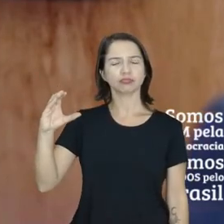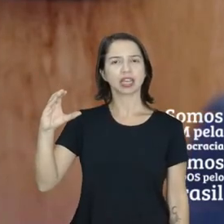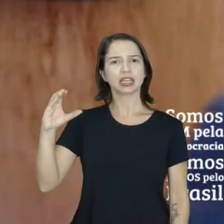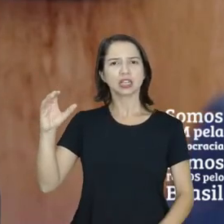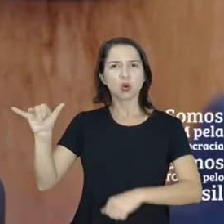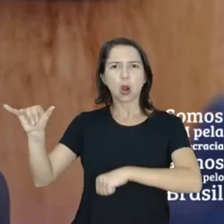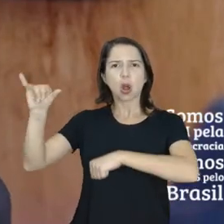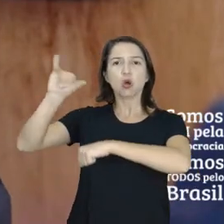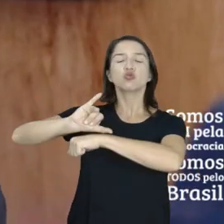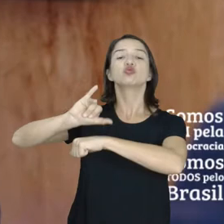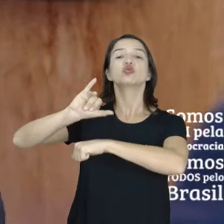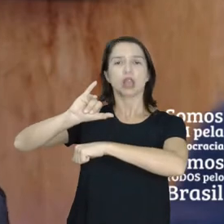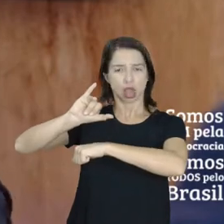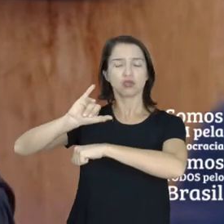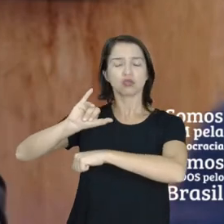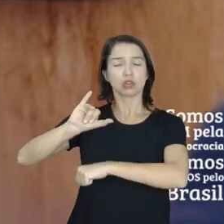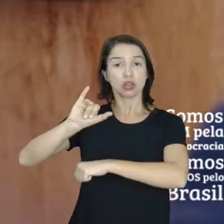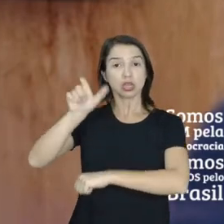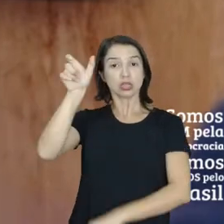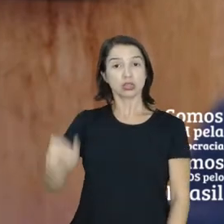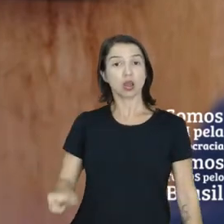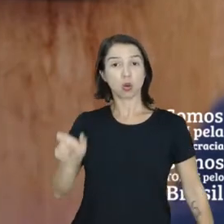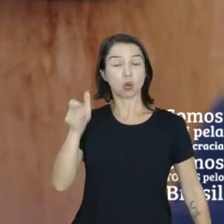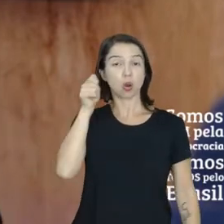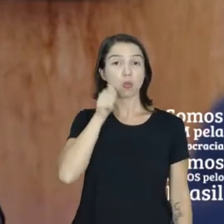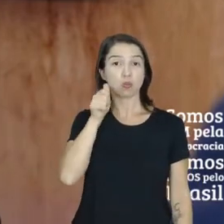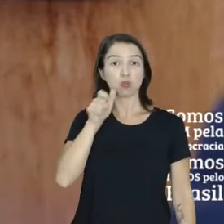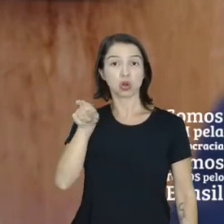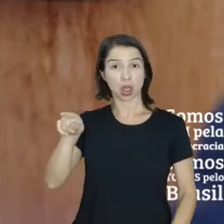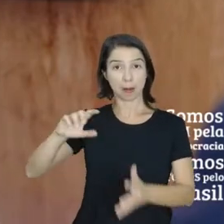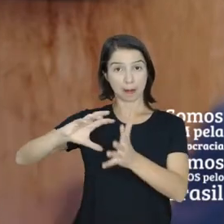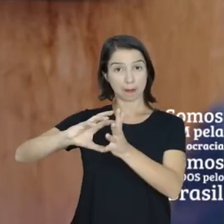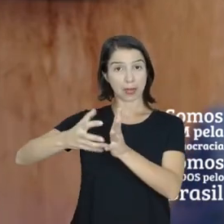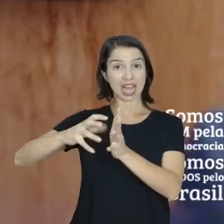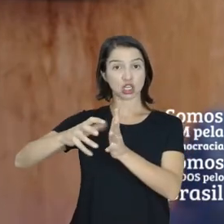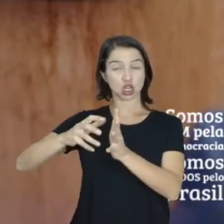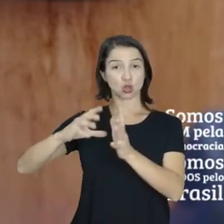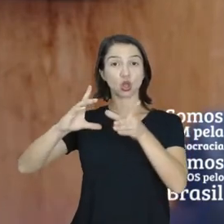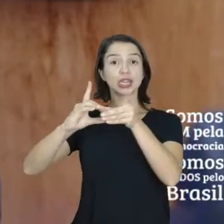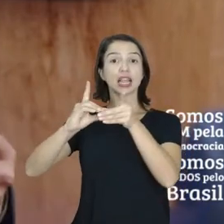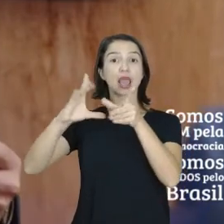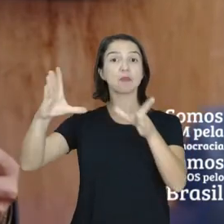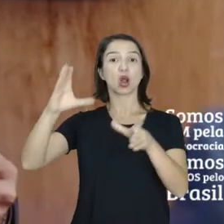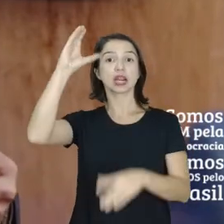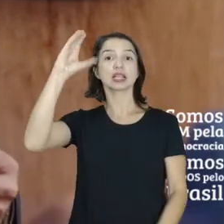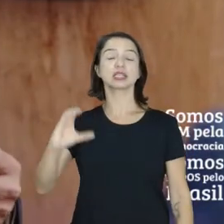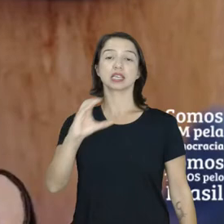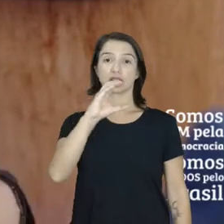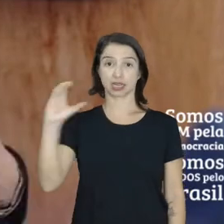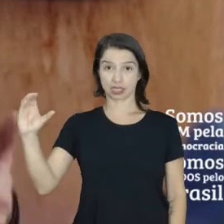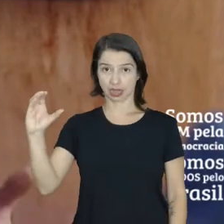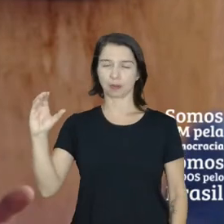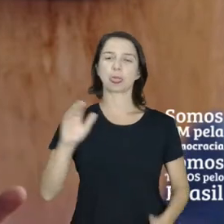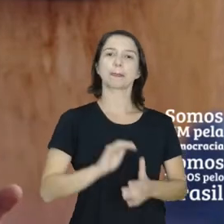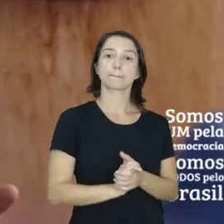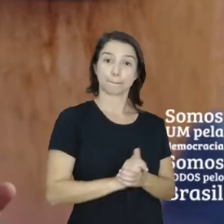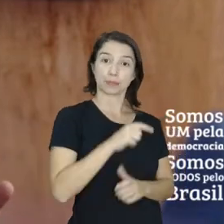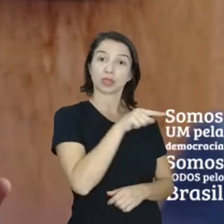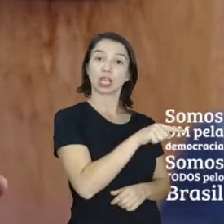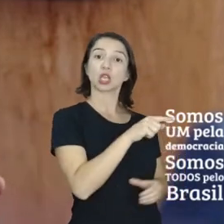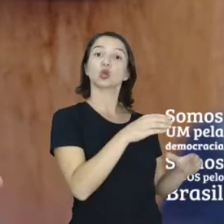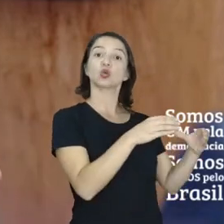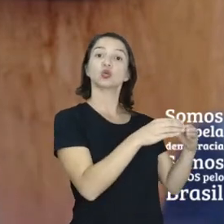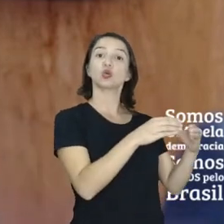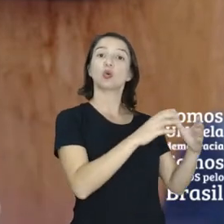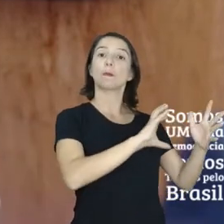Então, ela, Angela Merkel, de um partido, a Democracia Cristã. O PT de lá é a social-democracia